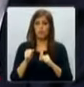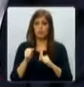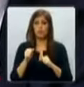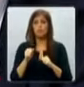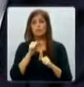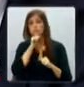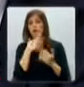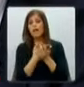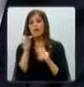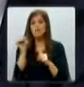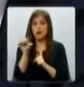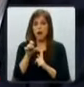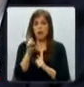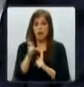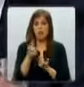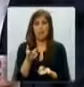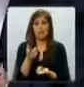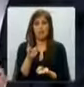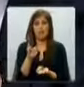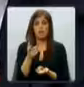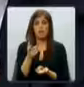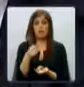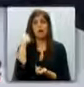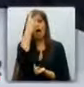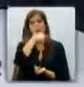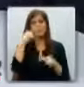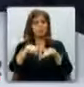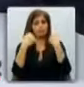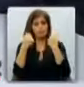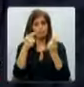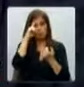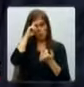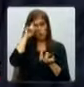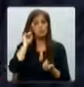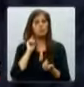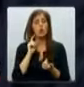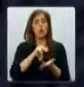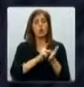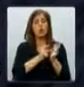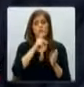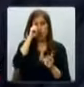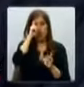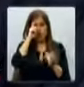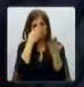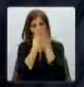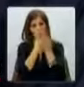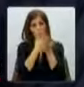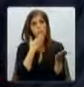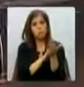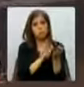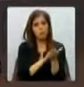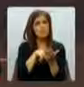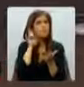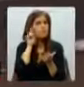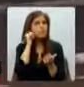que podem fazer reputação dele o engiro ses foi confrontado no interrogatóri com escutas fo algumas